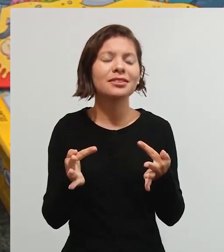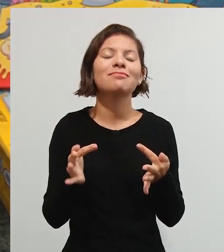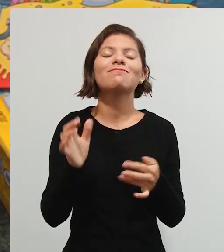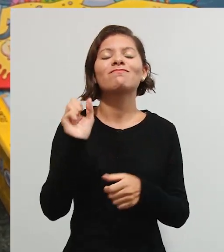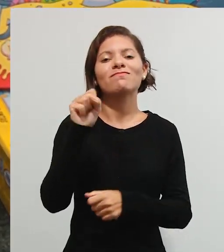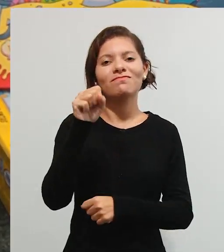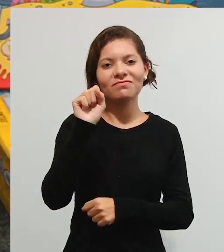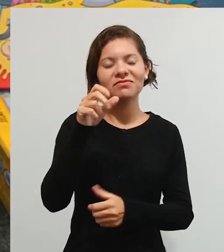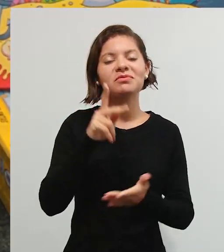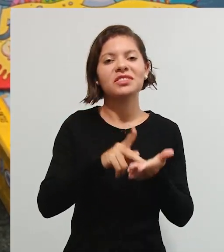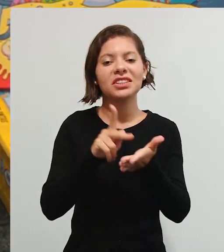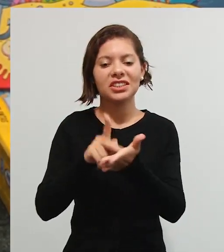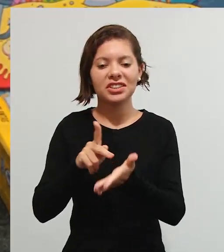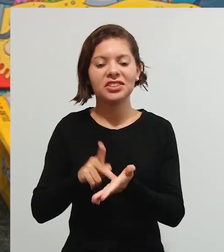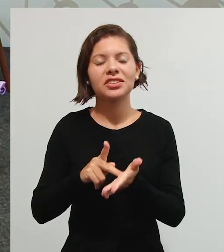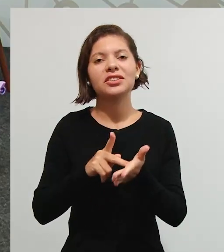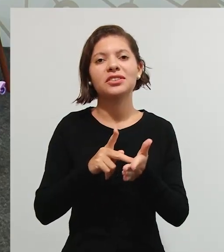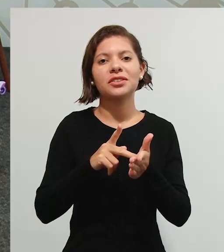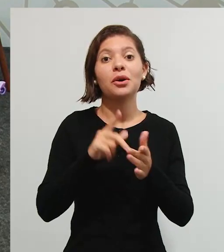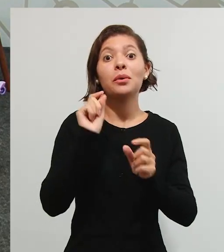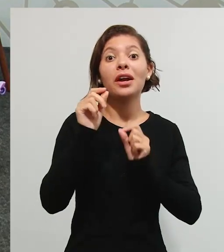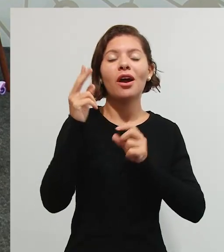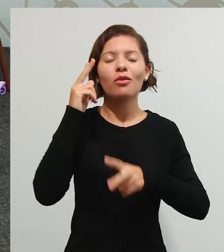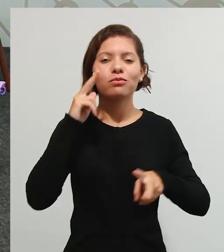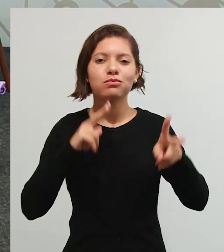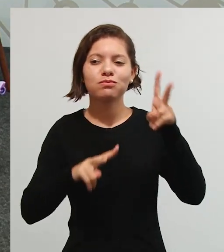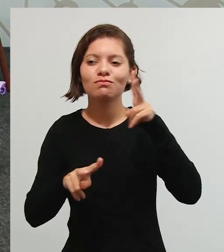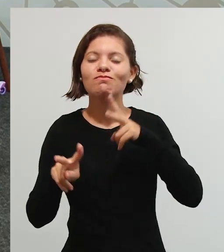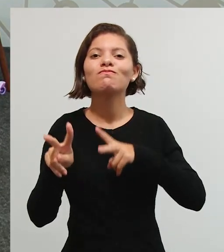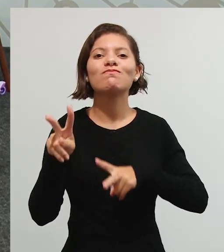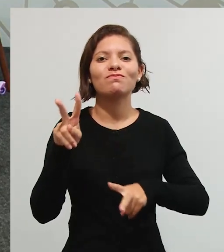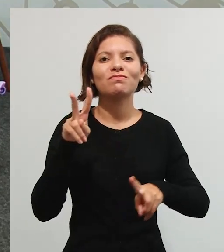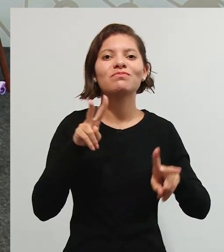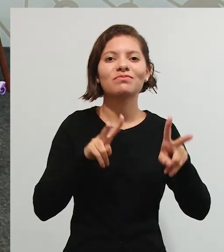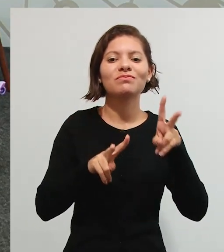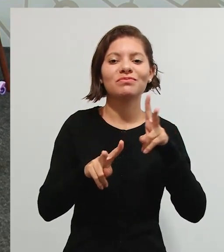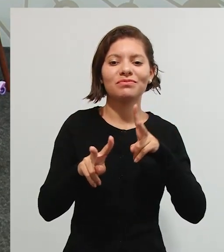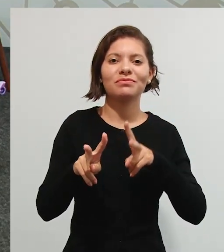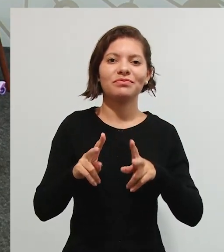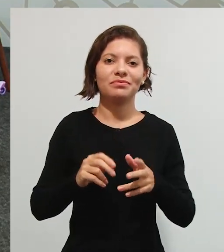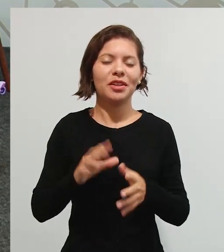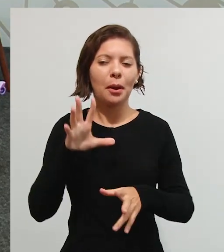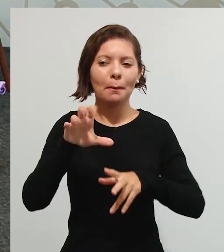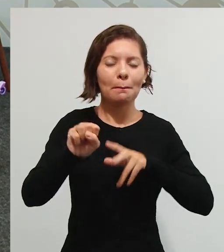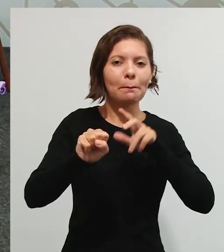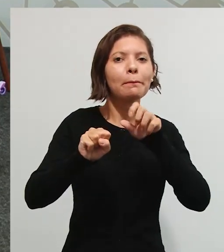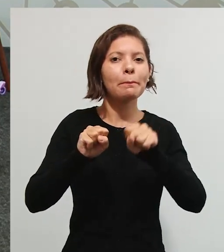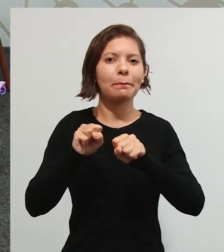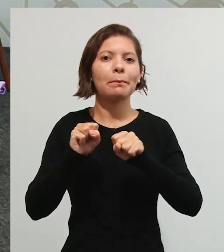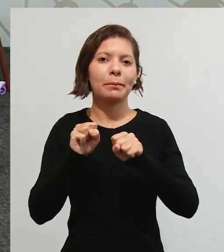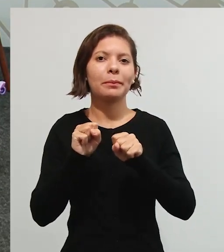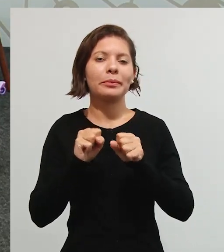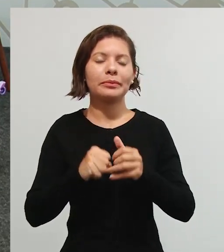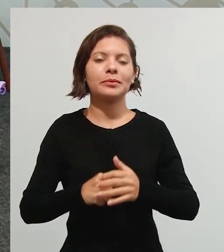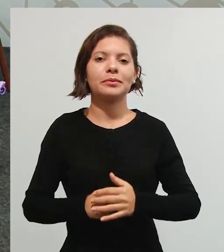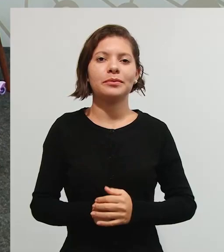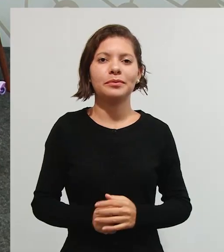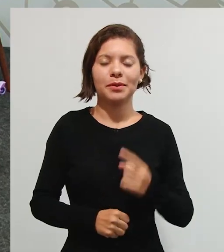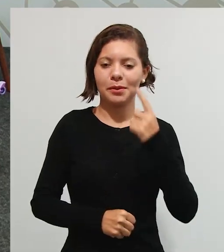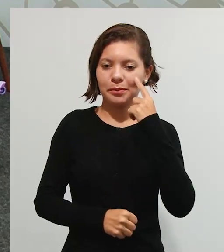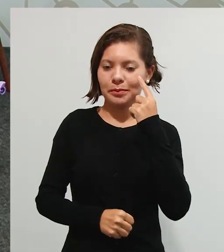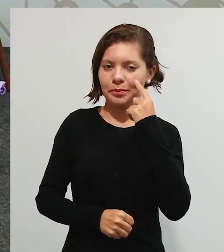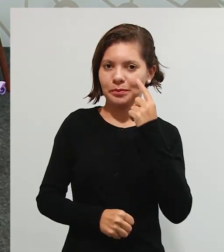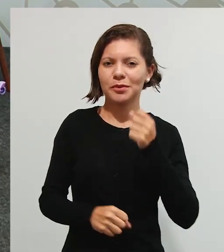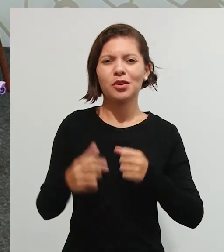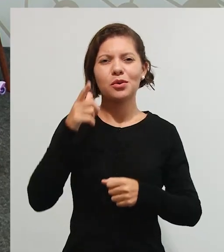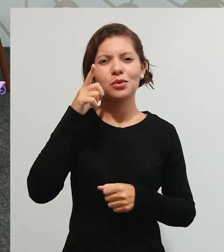material simples, mas ele é um material visual. Ele é um material tátil, ele é um material de representação.